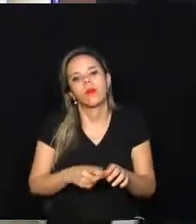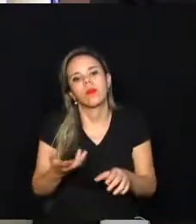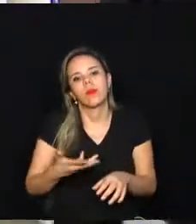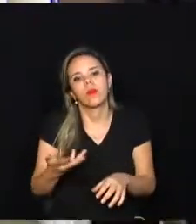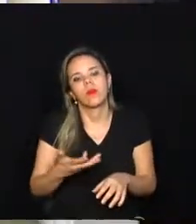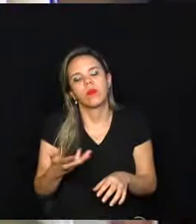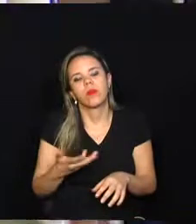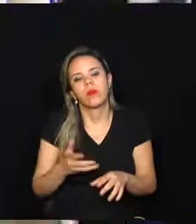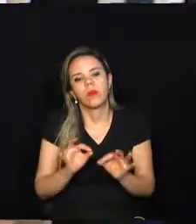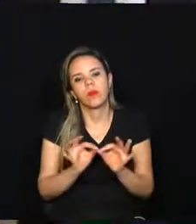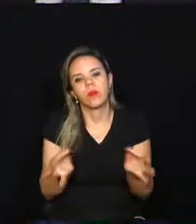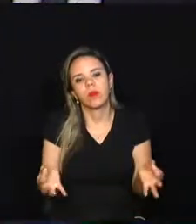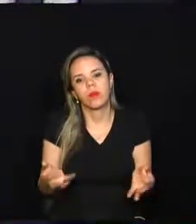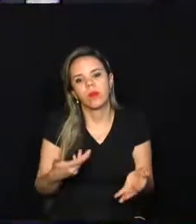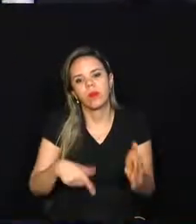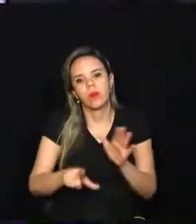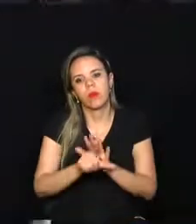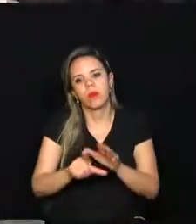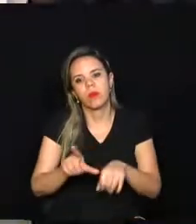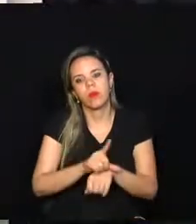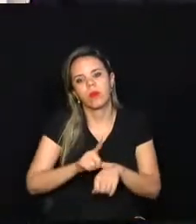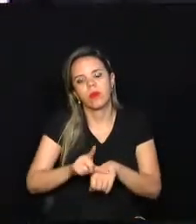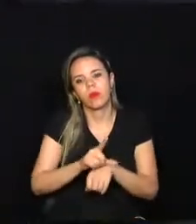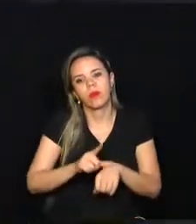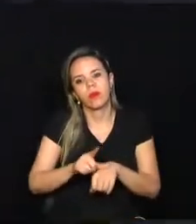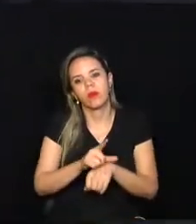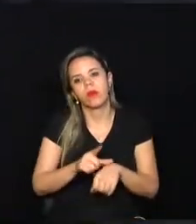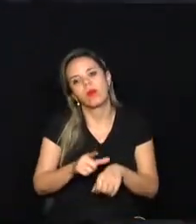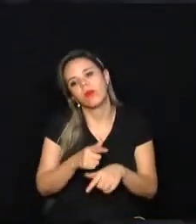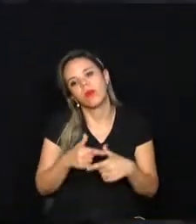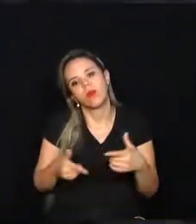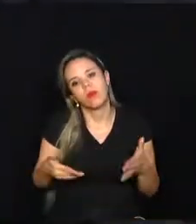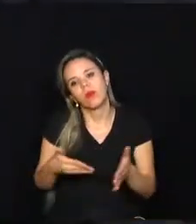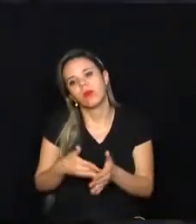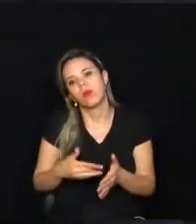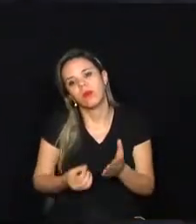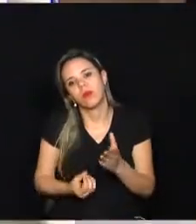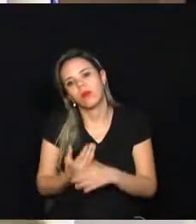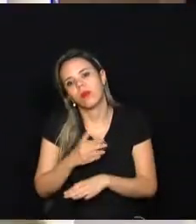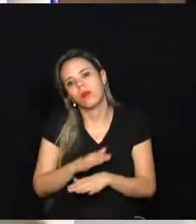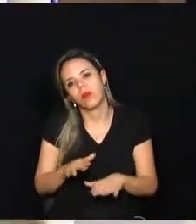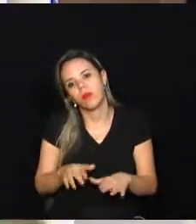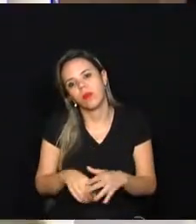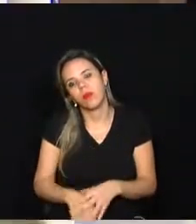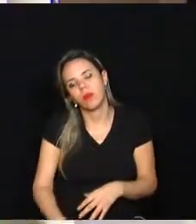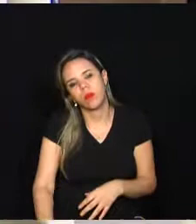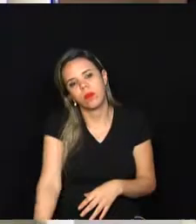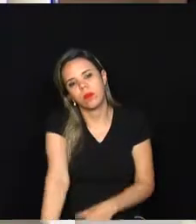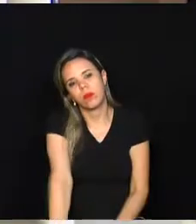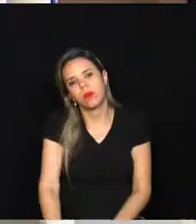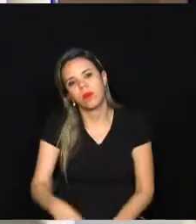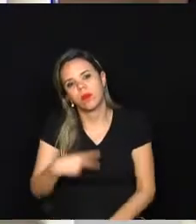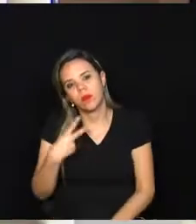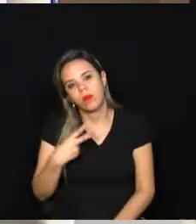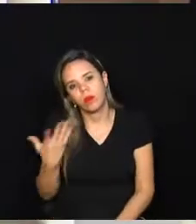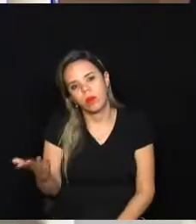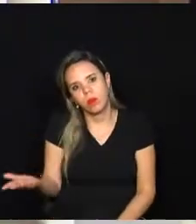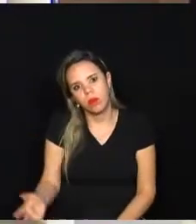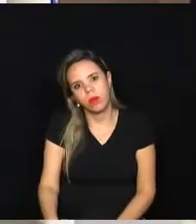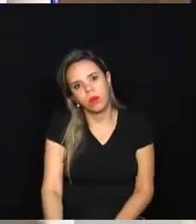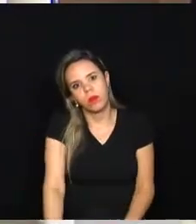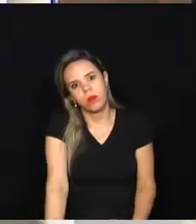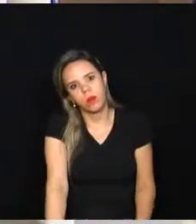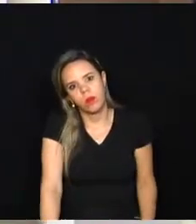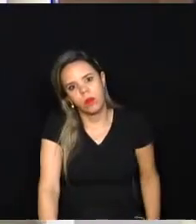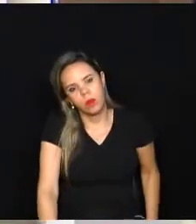desburocratização ou simplificação da legislação, que é um dos grandes entraves para que isso não aconteça. De acordo com o vereador Paulo Gaspar,